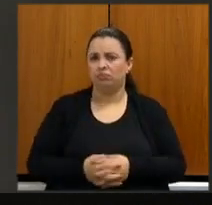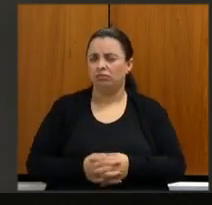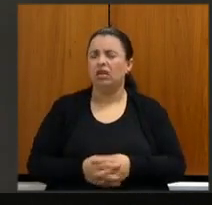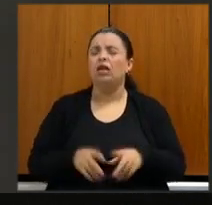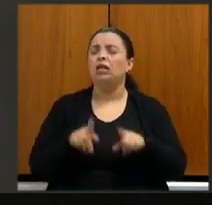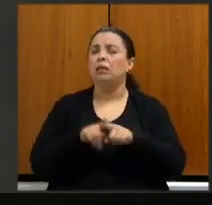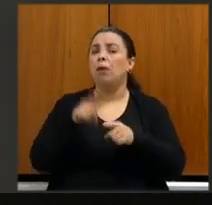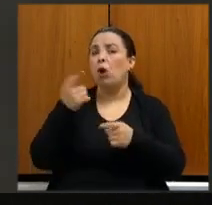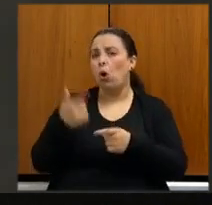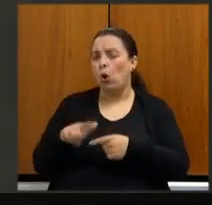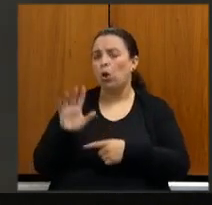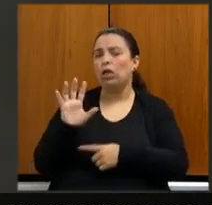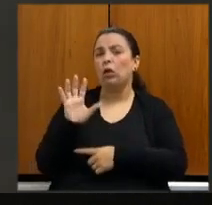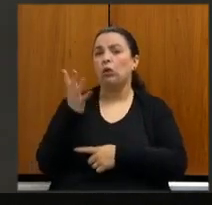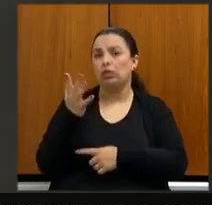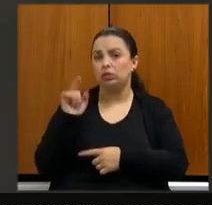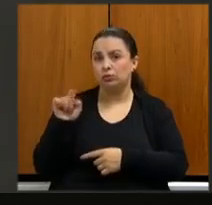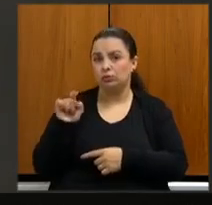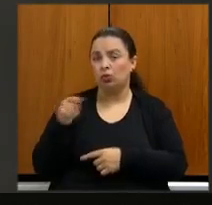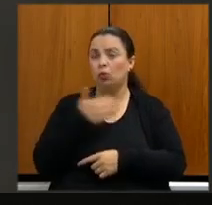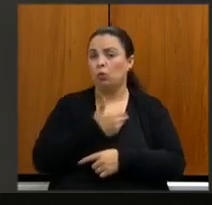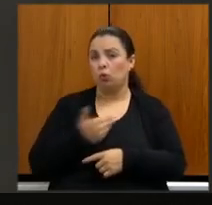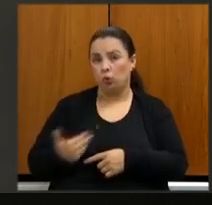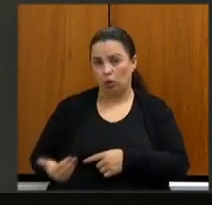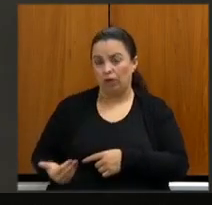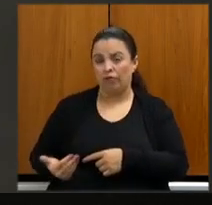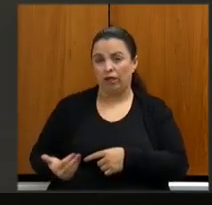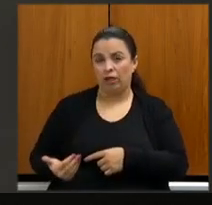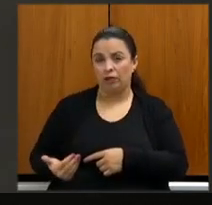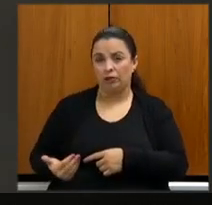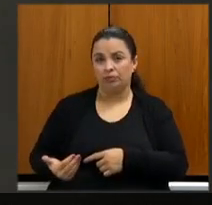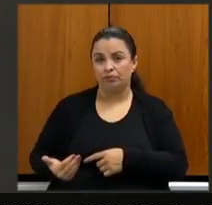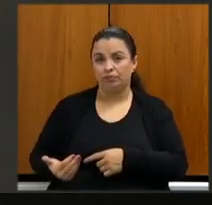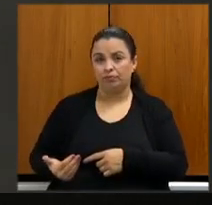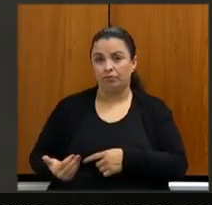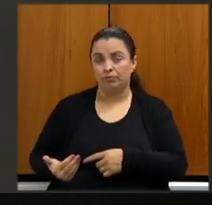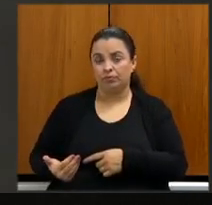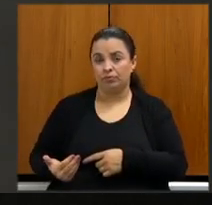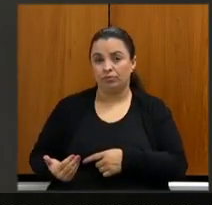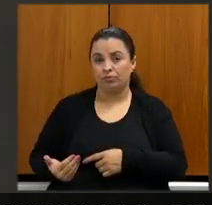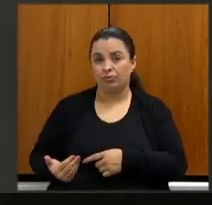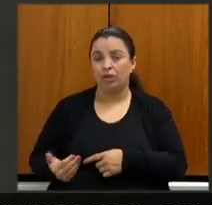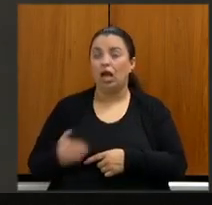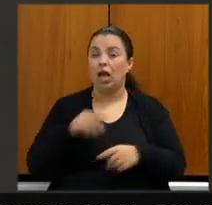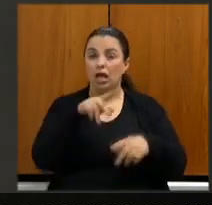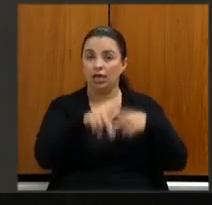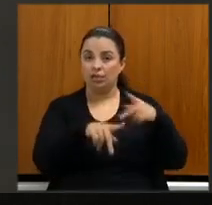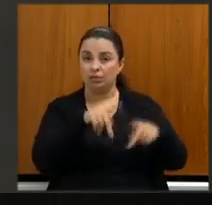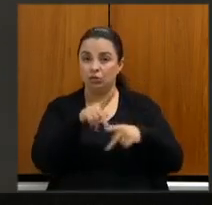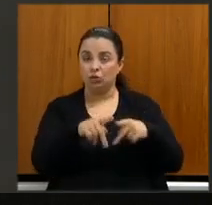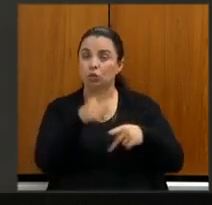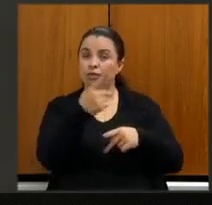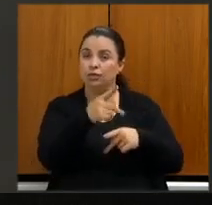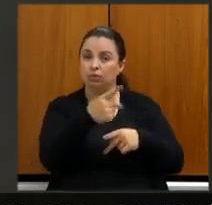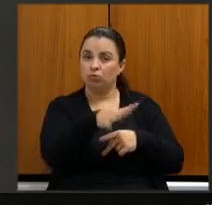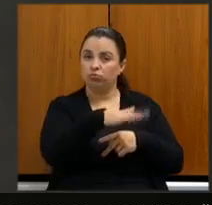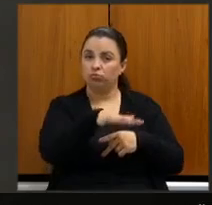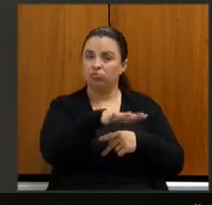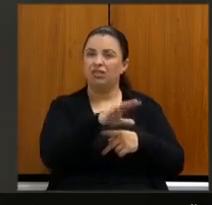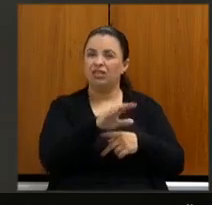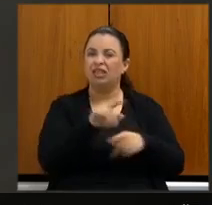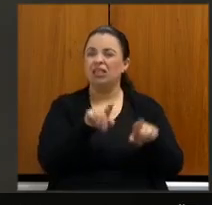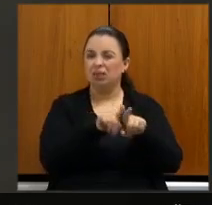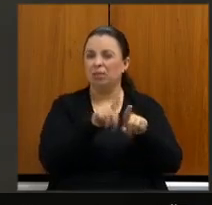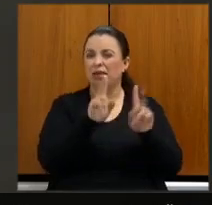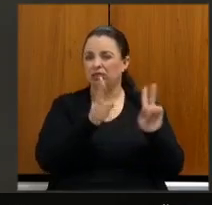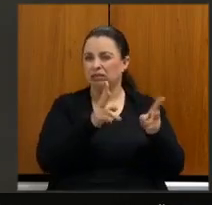o governo é tirar as pessoas do seu do seu território que foi lá em Campo do